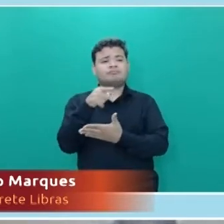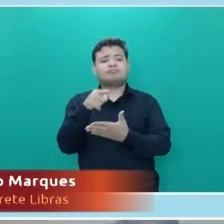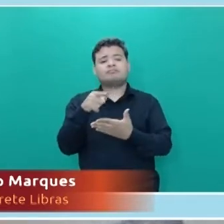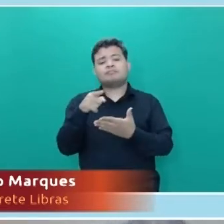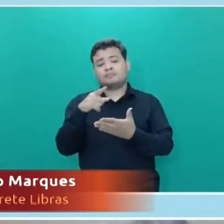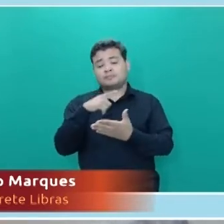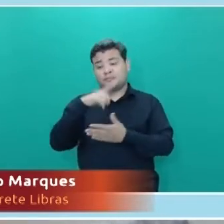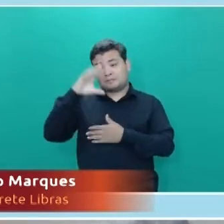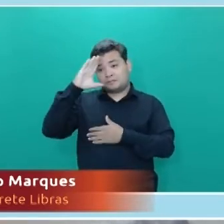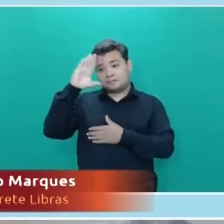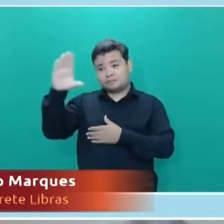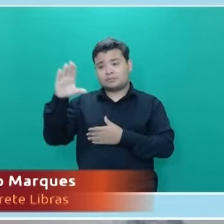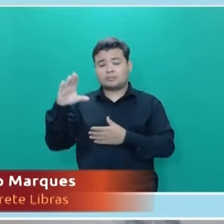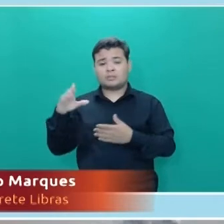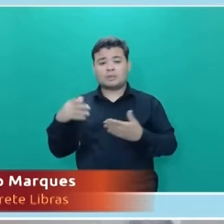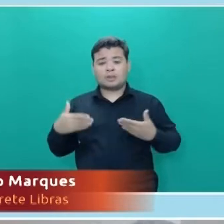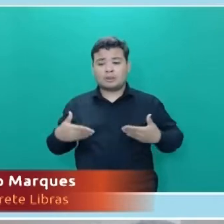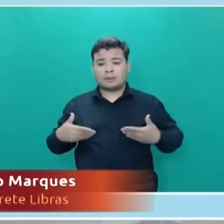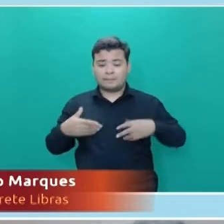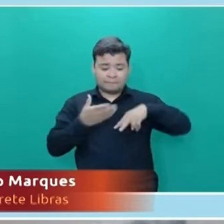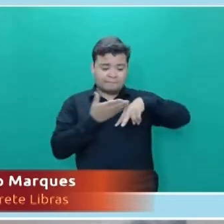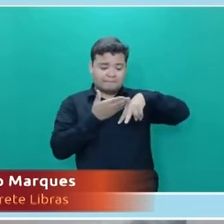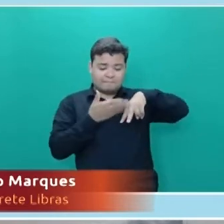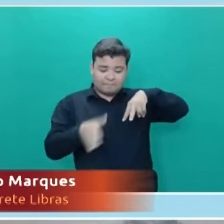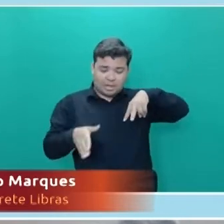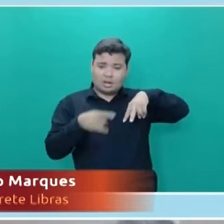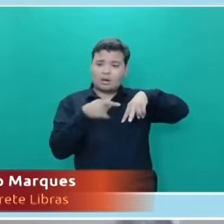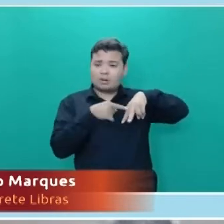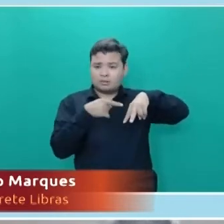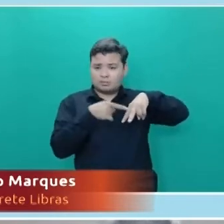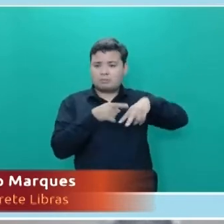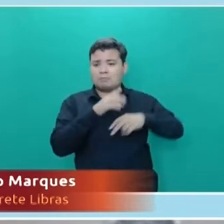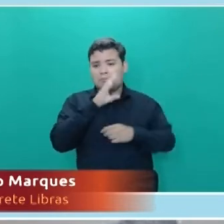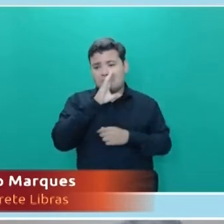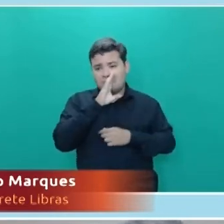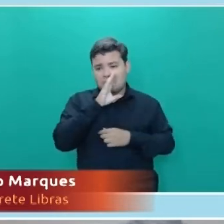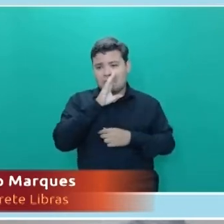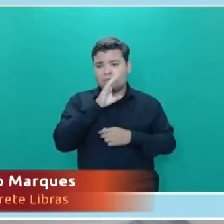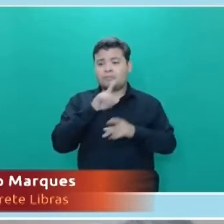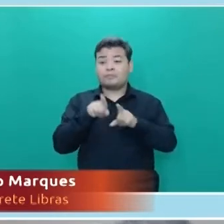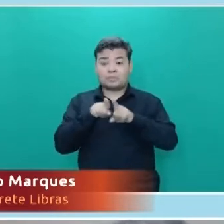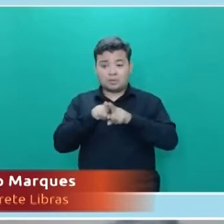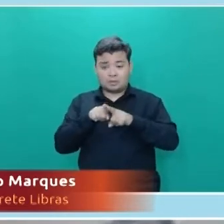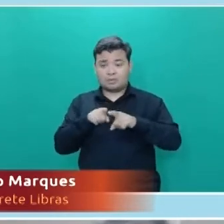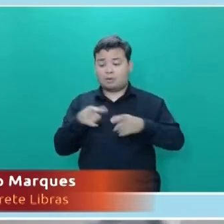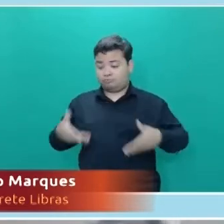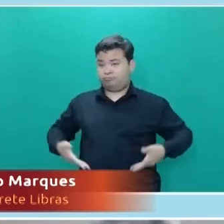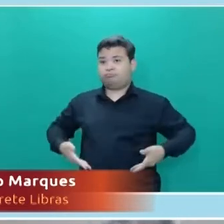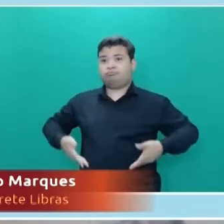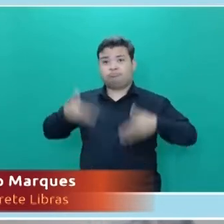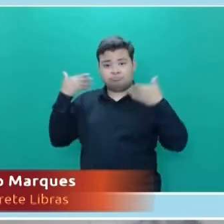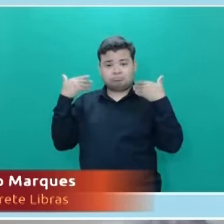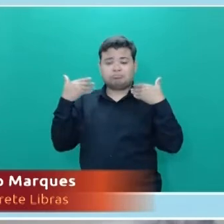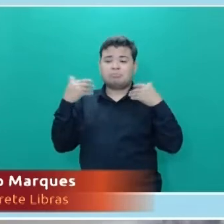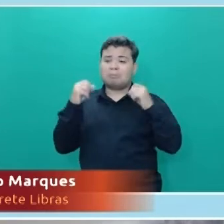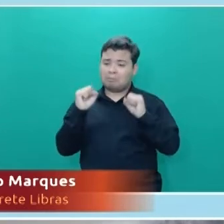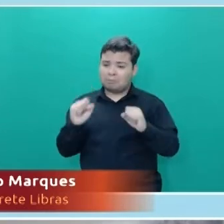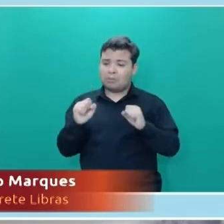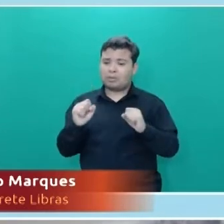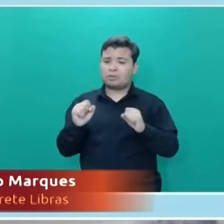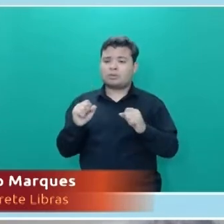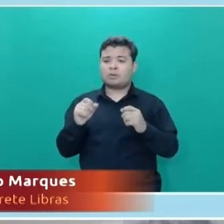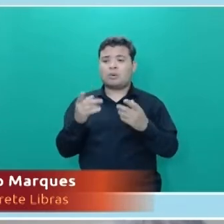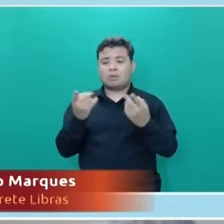membros inferiores, ou pode também acontecer atingindo membros superiores, ou ser um membro inferior e um